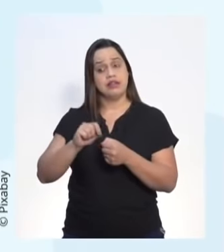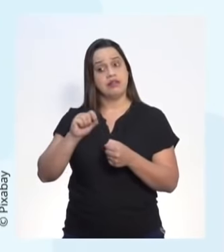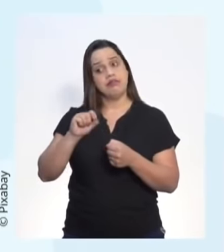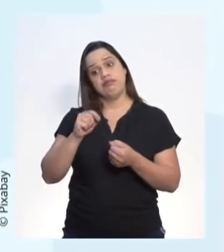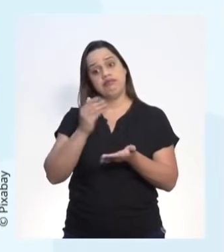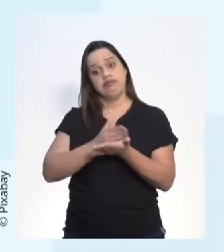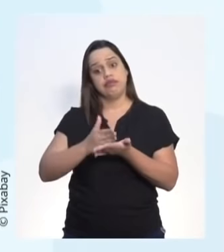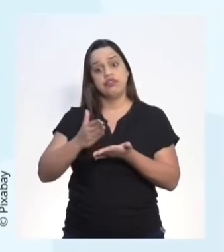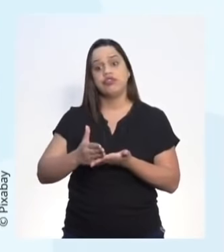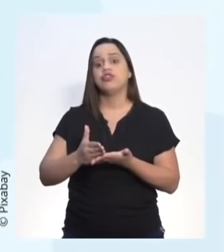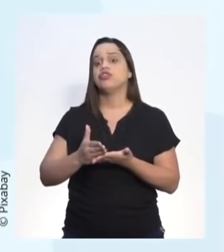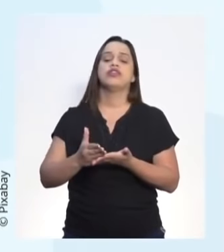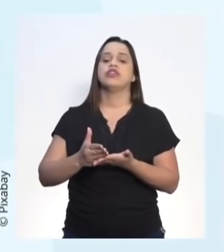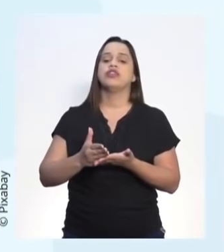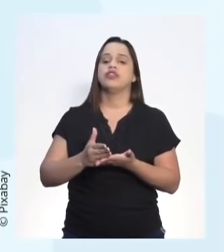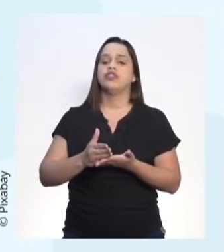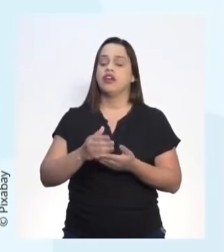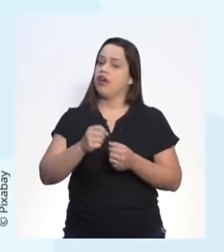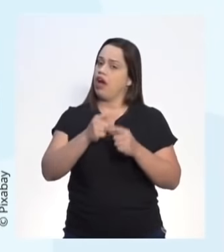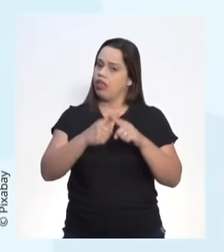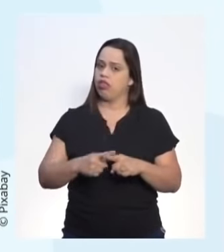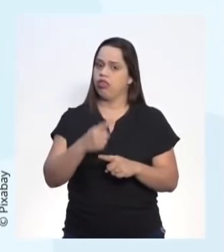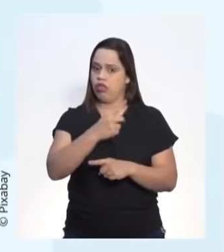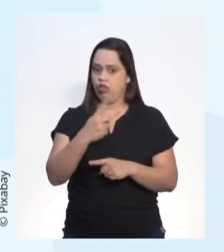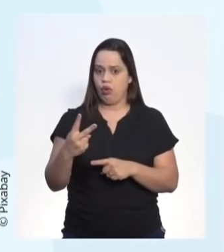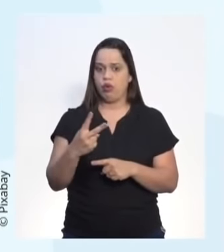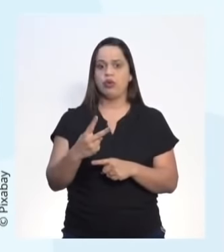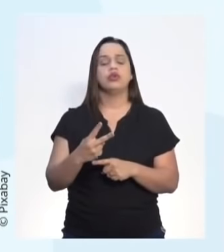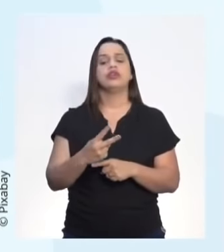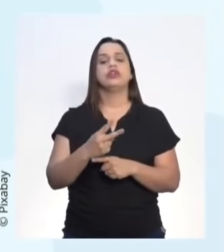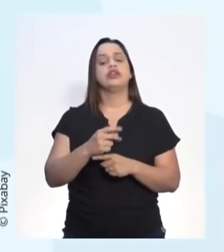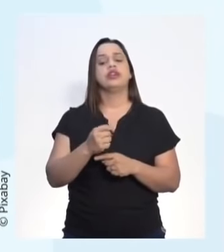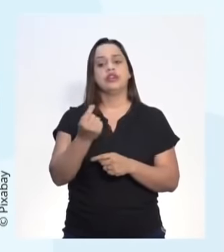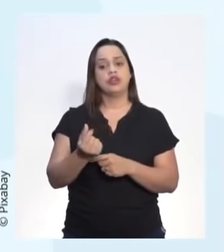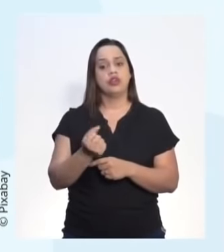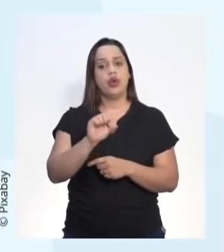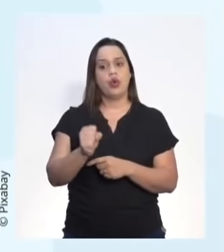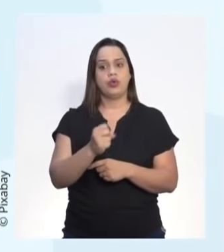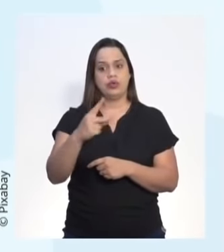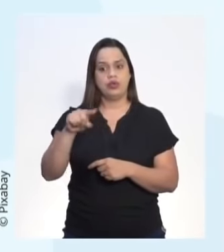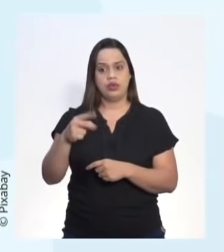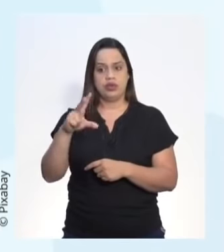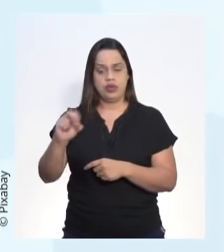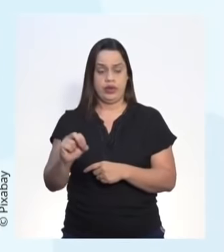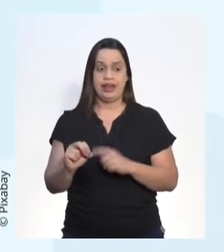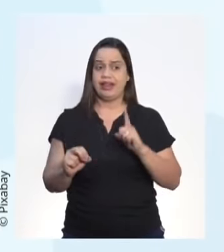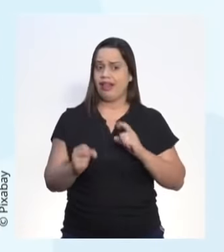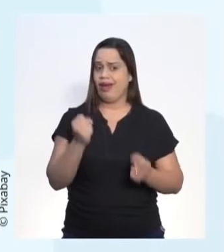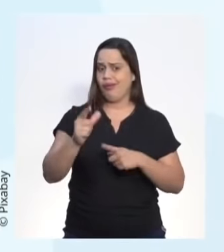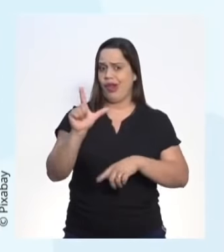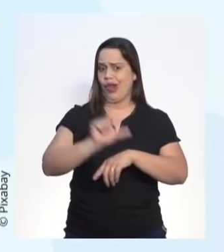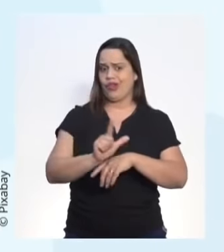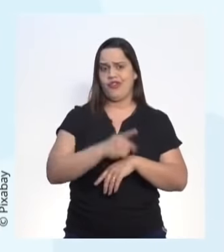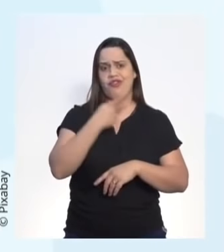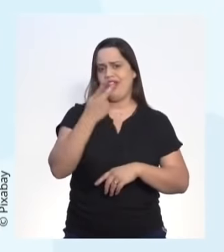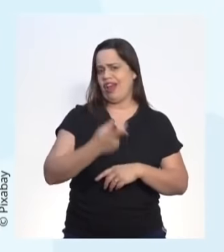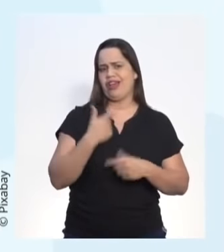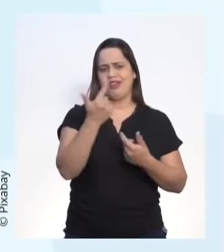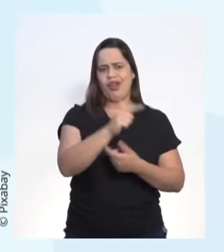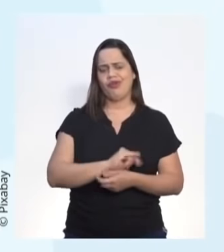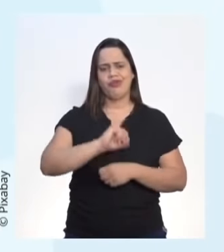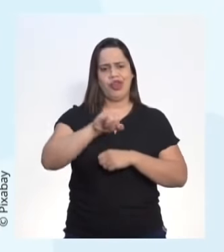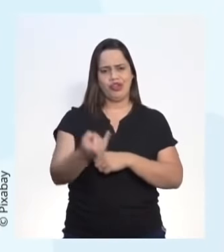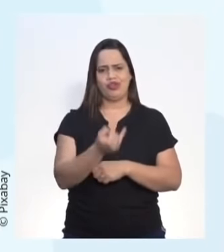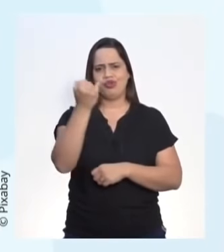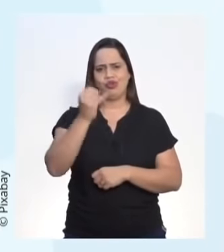eu vou comprar a prazo? Você pode comprar em 12 vezes de R$ 82,50. Às vezes não fala nem que tem juros, né? Fala que é 880